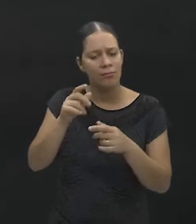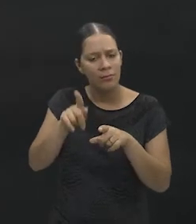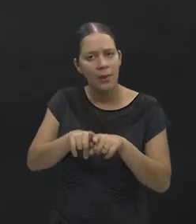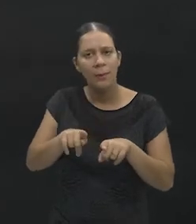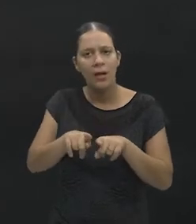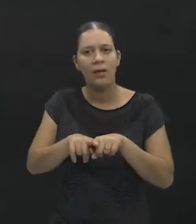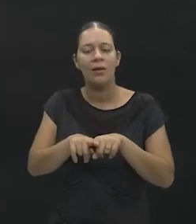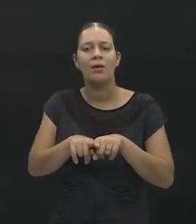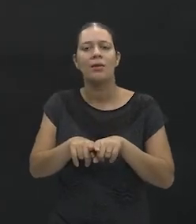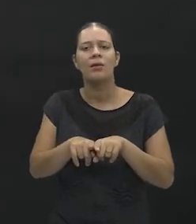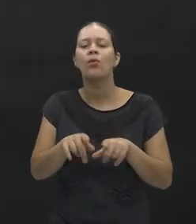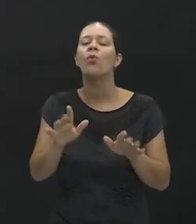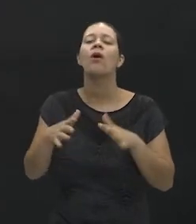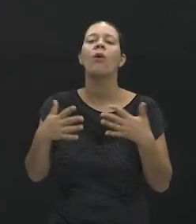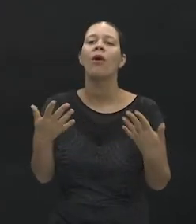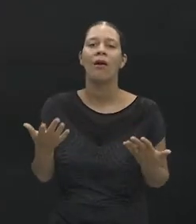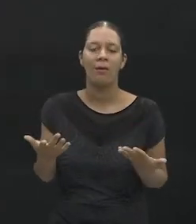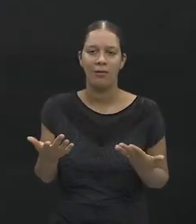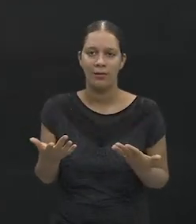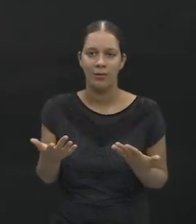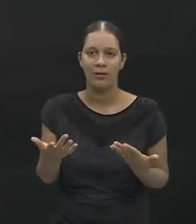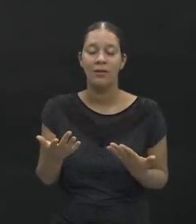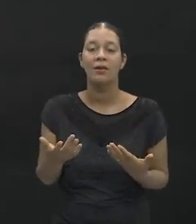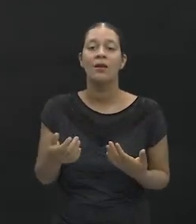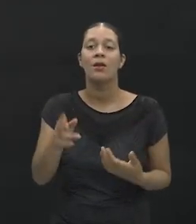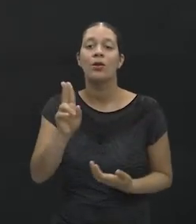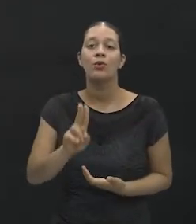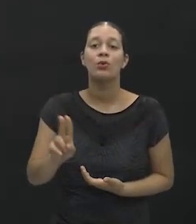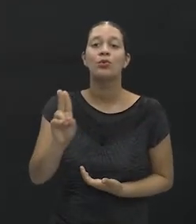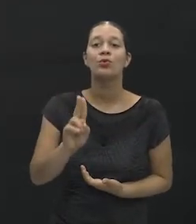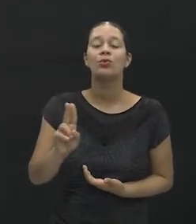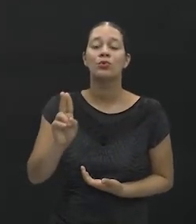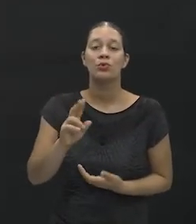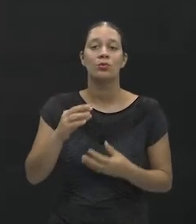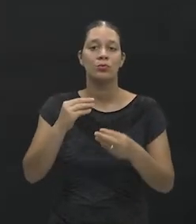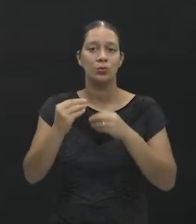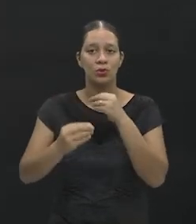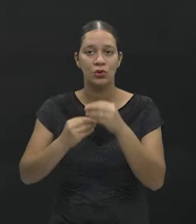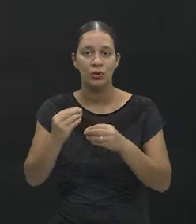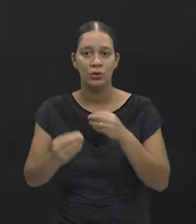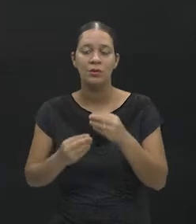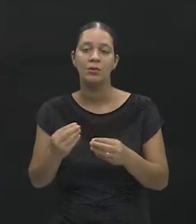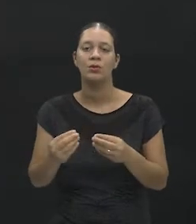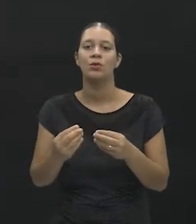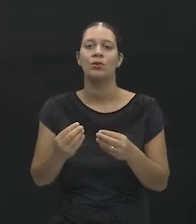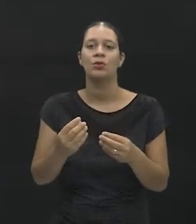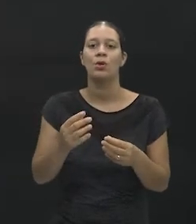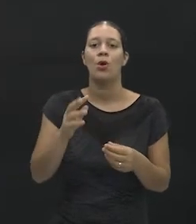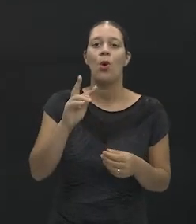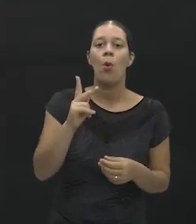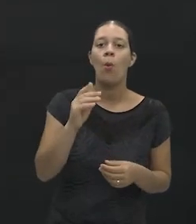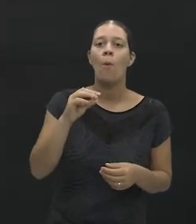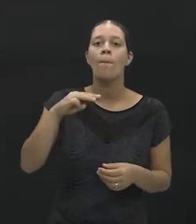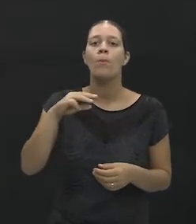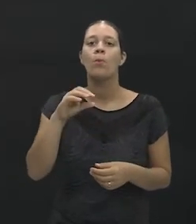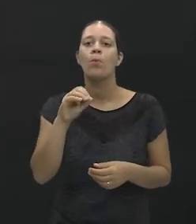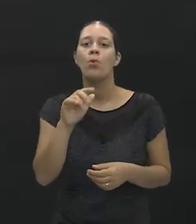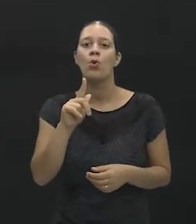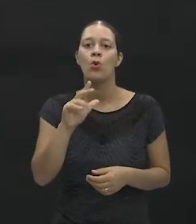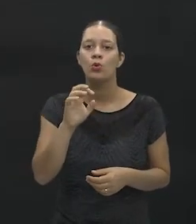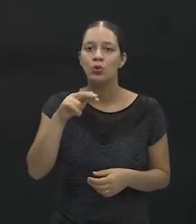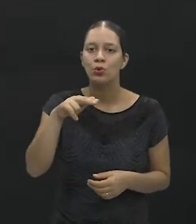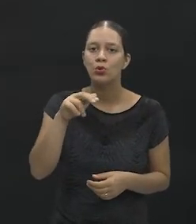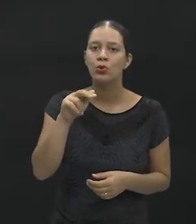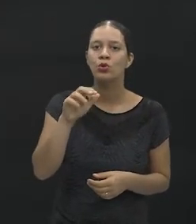da mistura homogênea. Tá, mas que constituintes são esses, Patrick? Eles são utilizados para separar misturas homogêneas